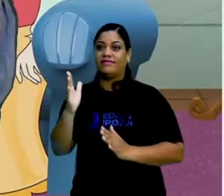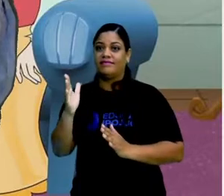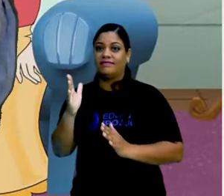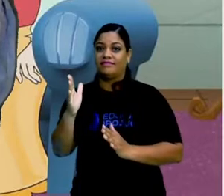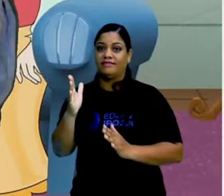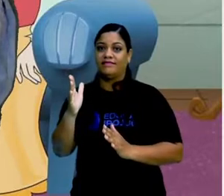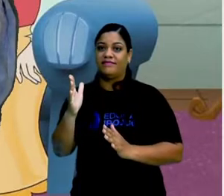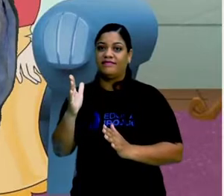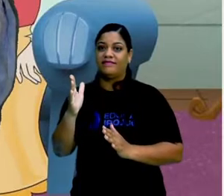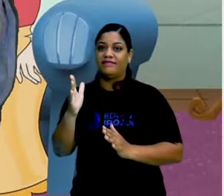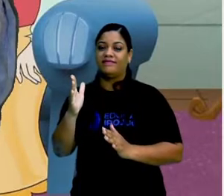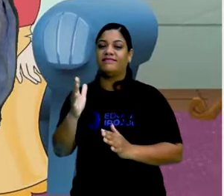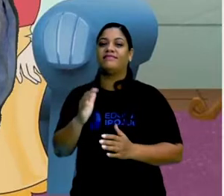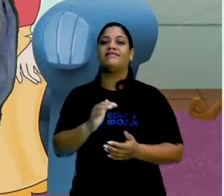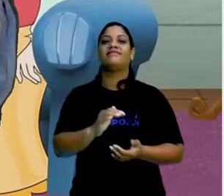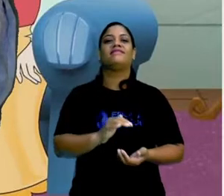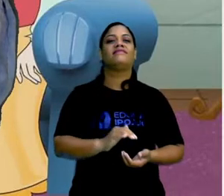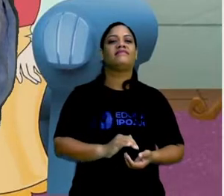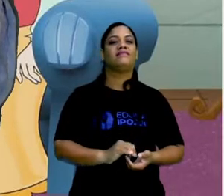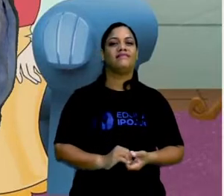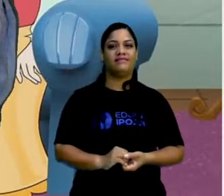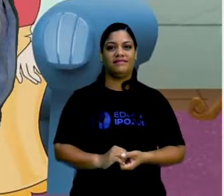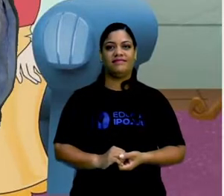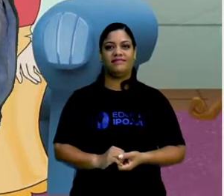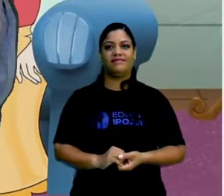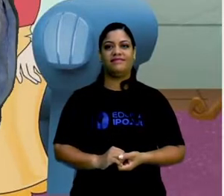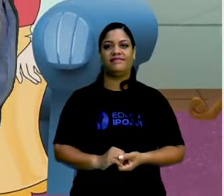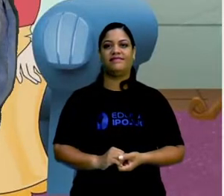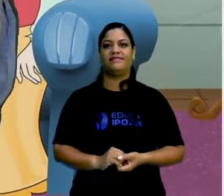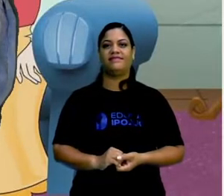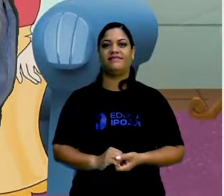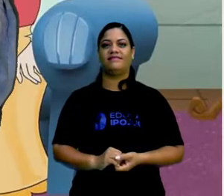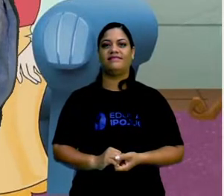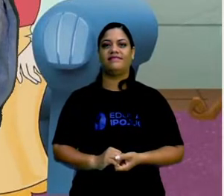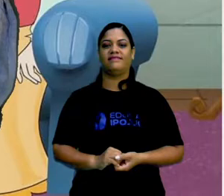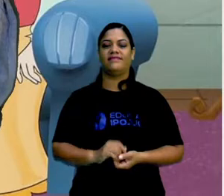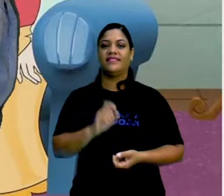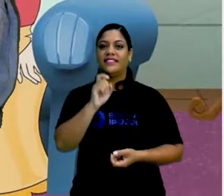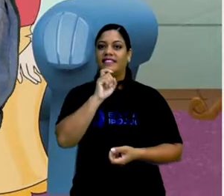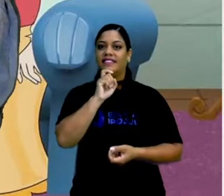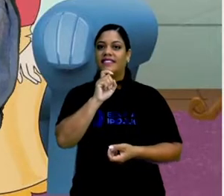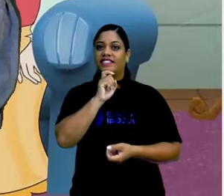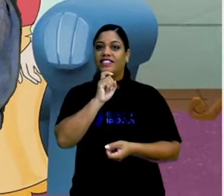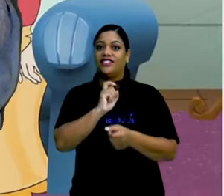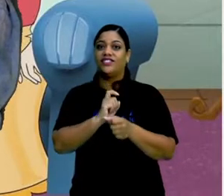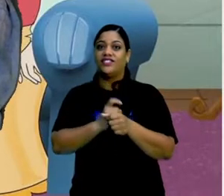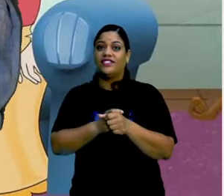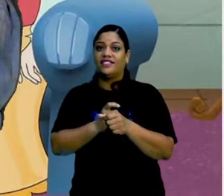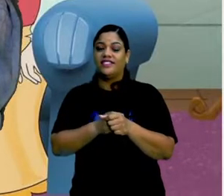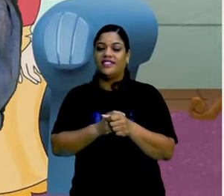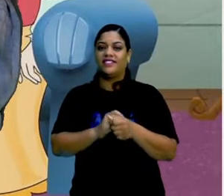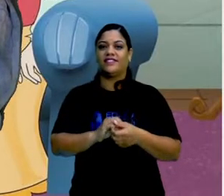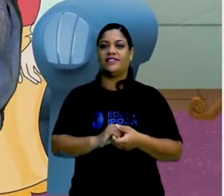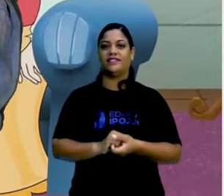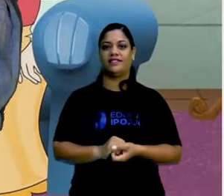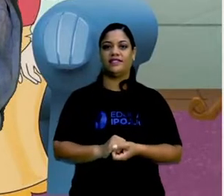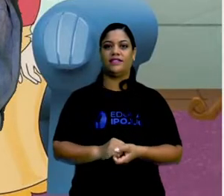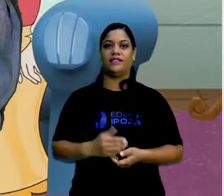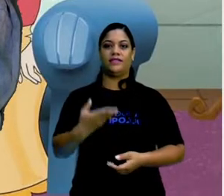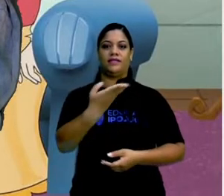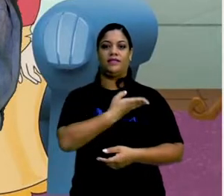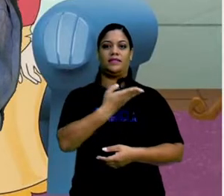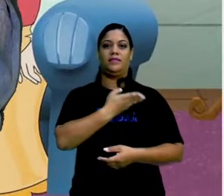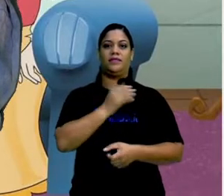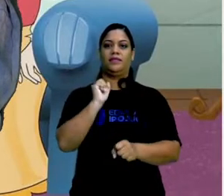estátua? Isso mesmo. Em estátua de gelo, leiturinha. Seu amigo estava